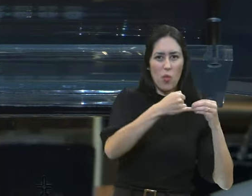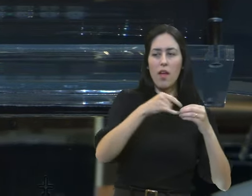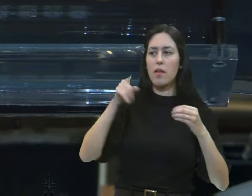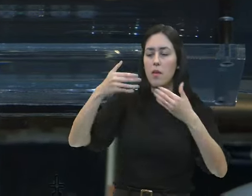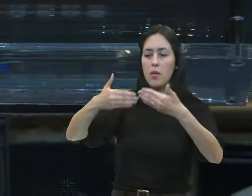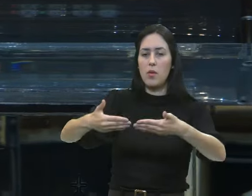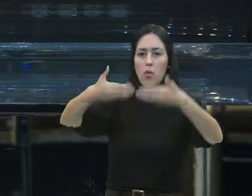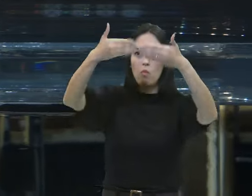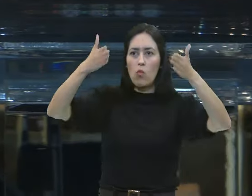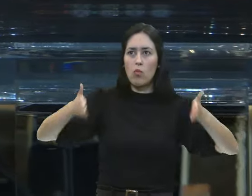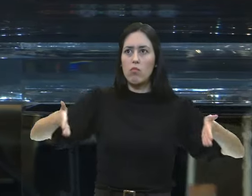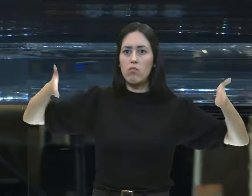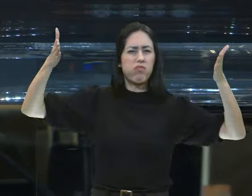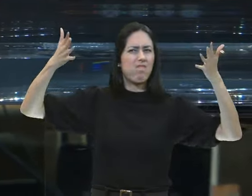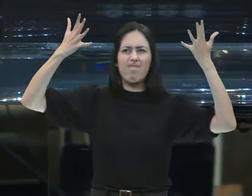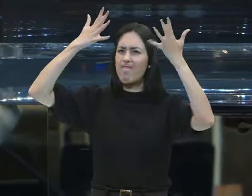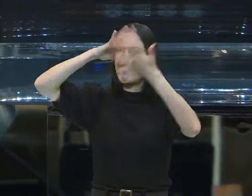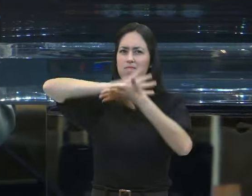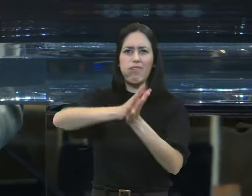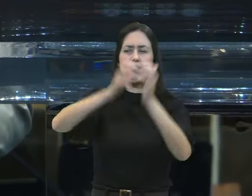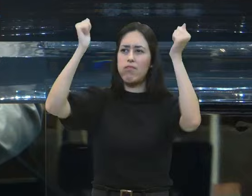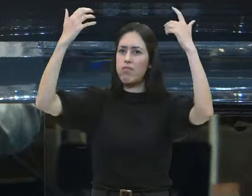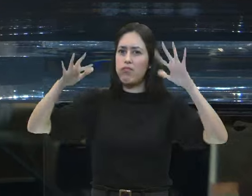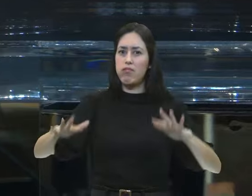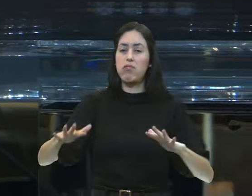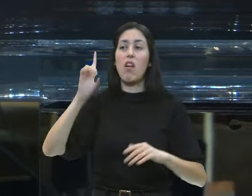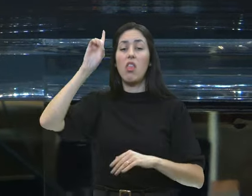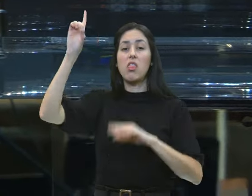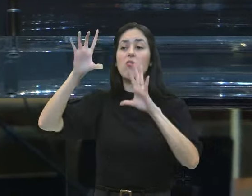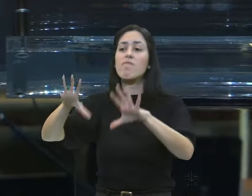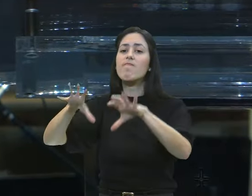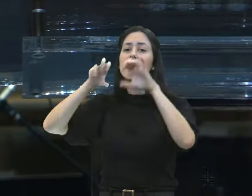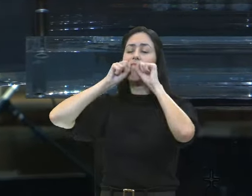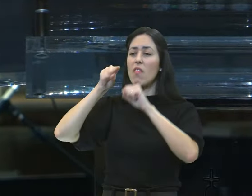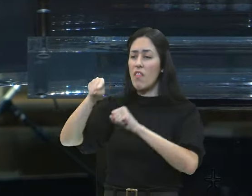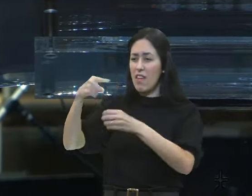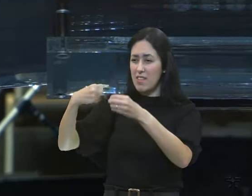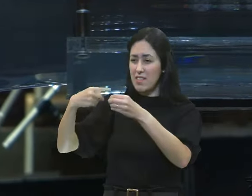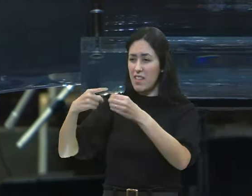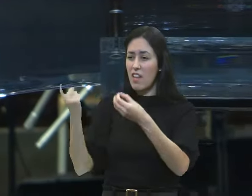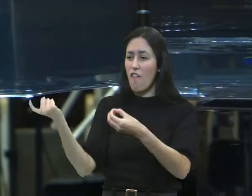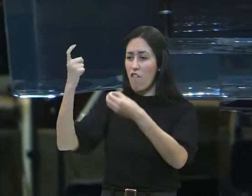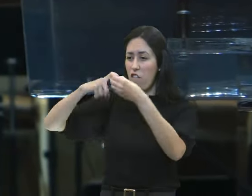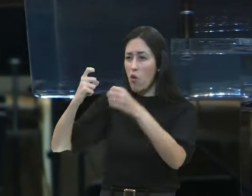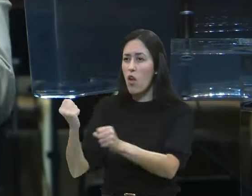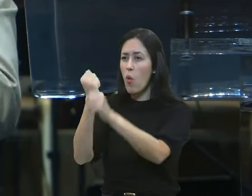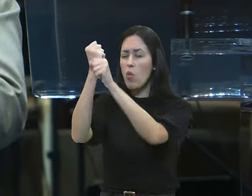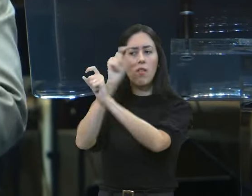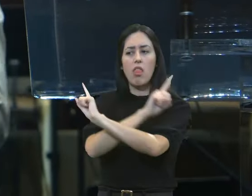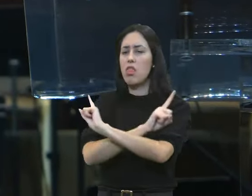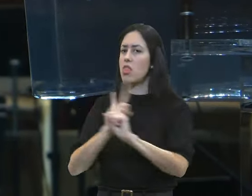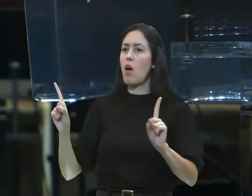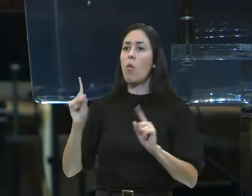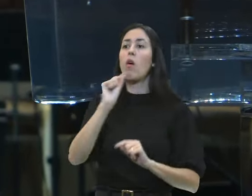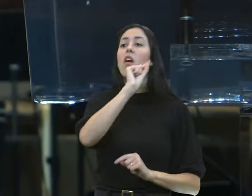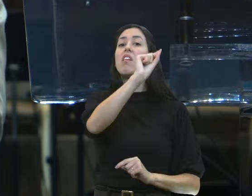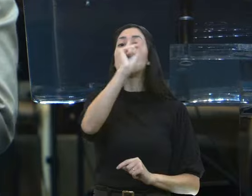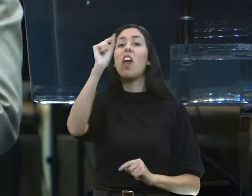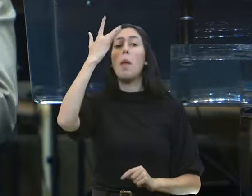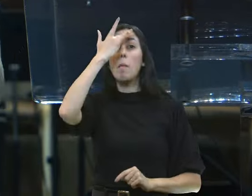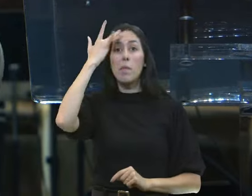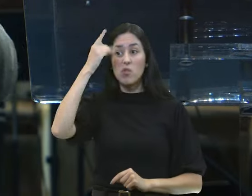decretada, que nunca mais se reconstrua essa cidade. E aquele que tiver a ousadia, né, a petulância de tentar